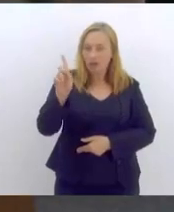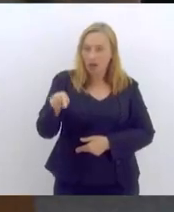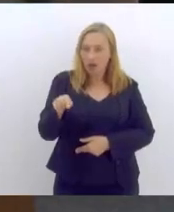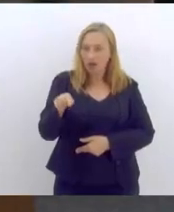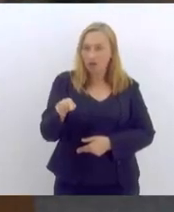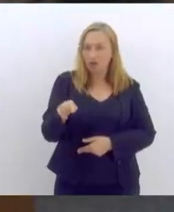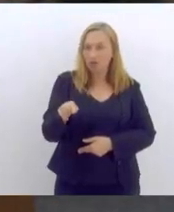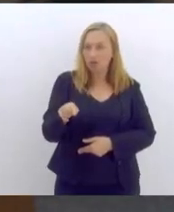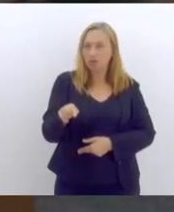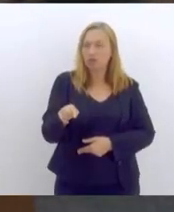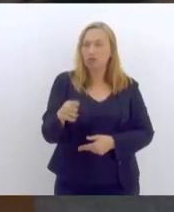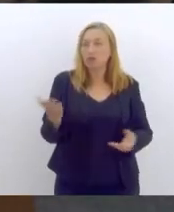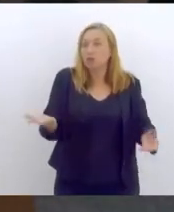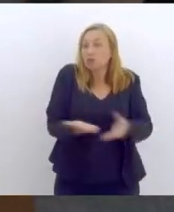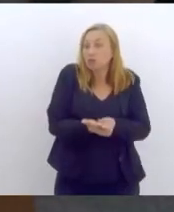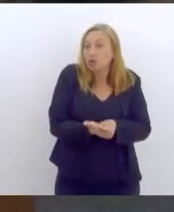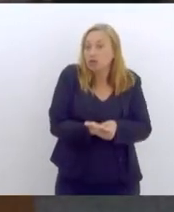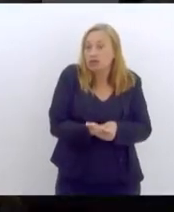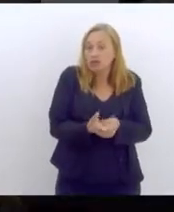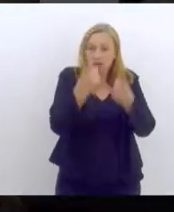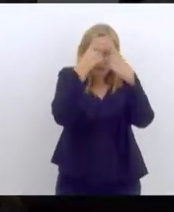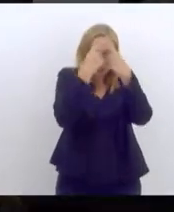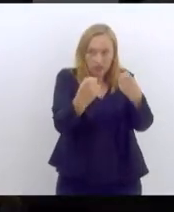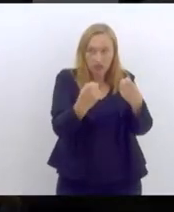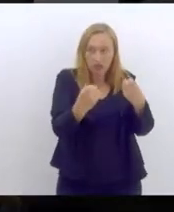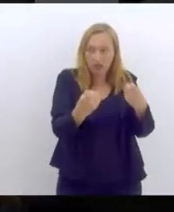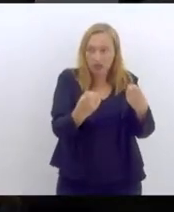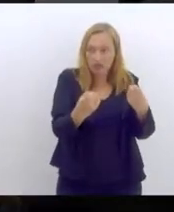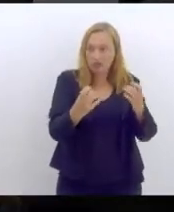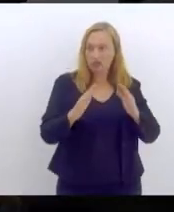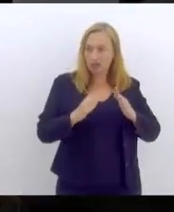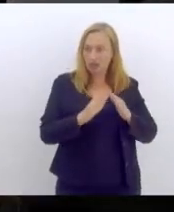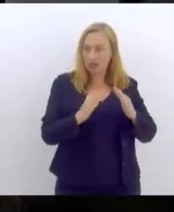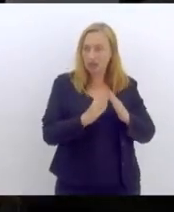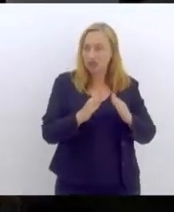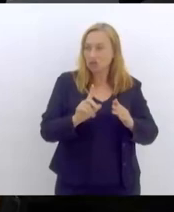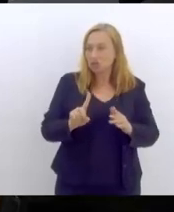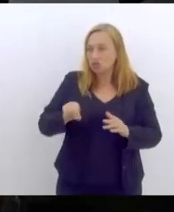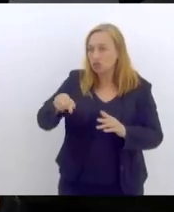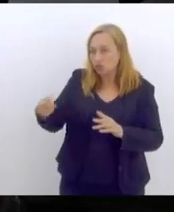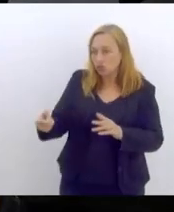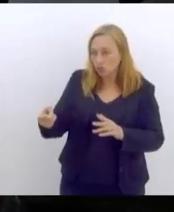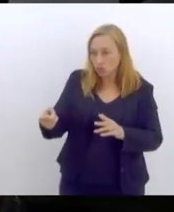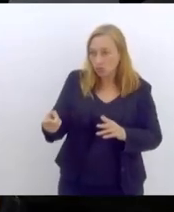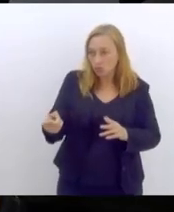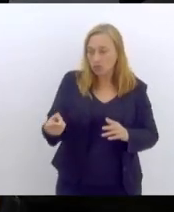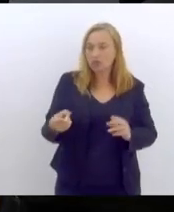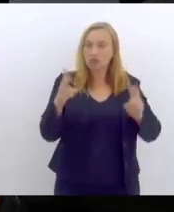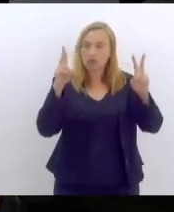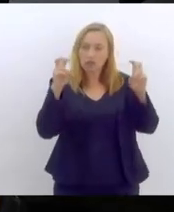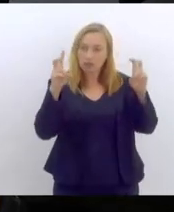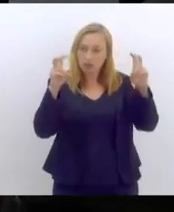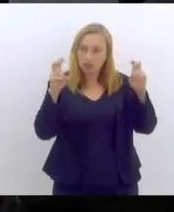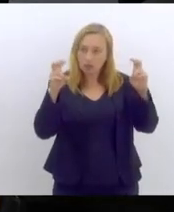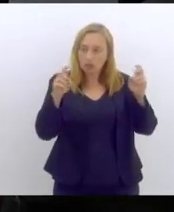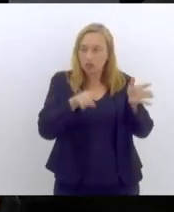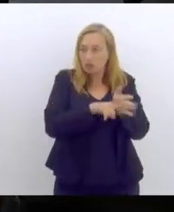processo que versa sobre violência doméstica, além de outras acusações que dão conta de